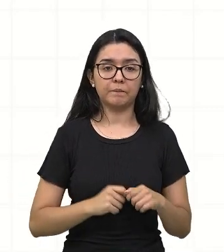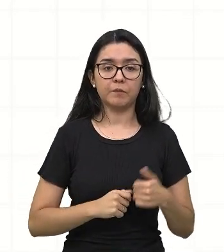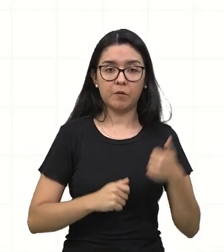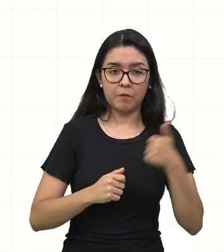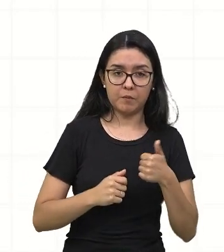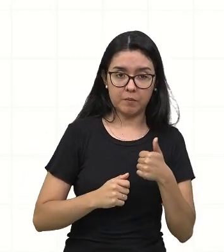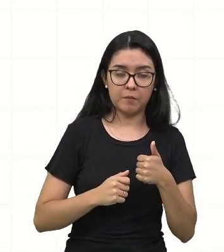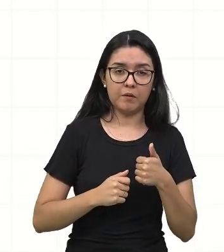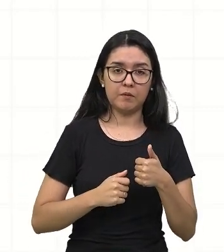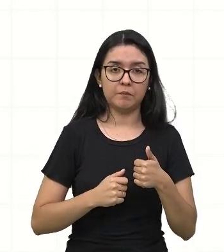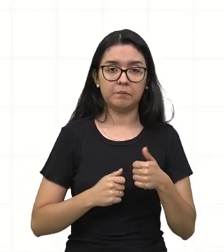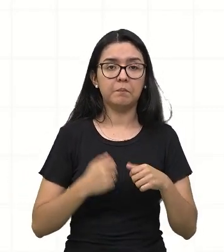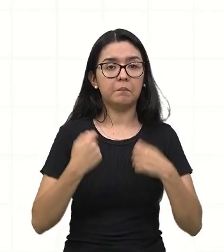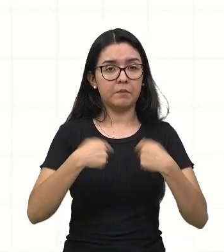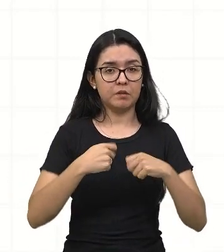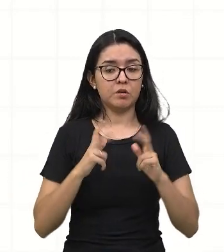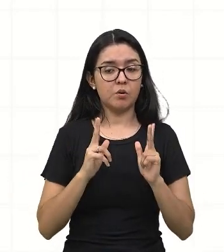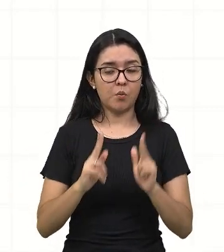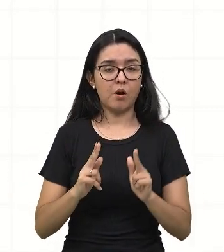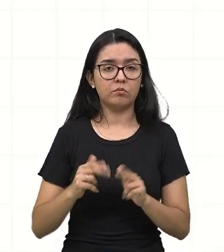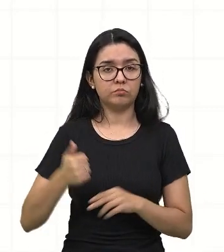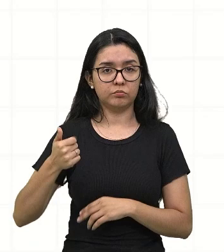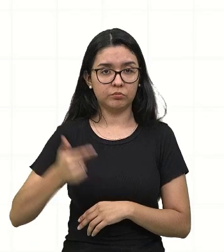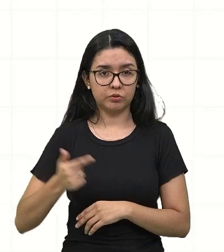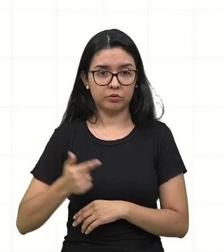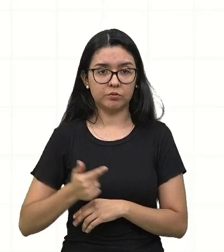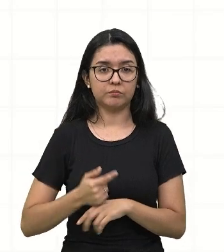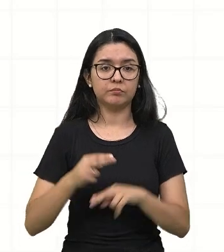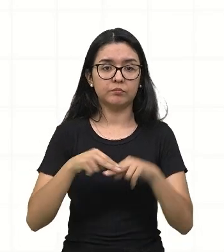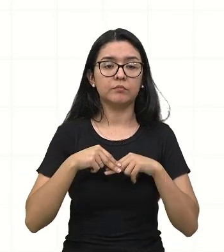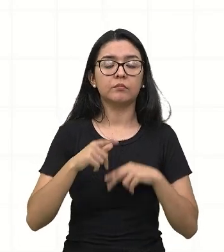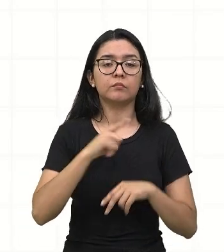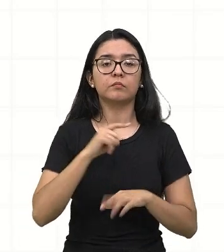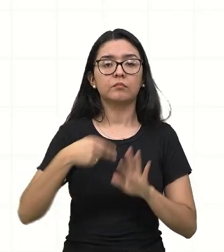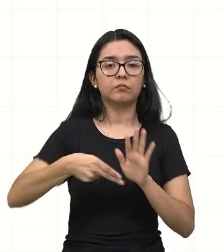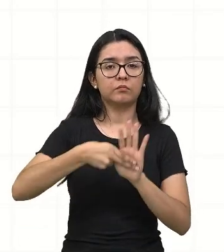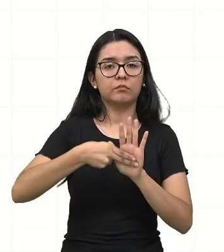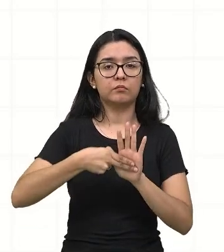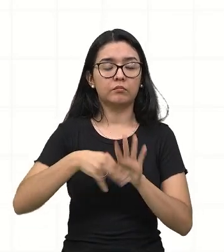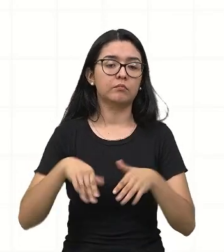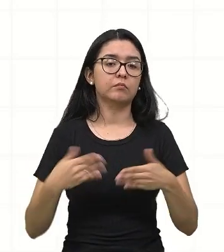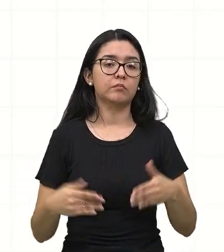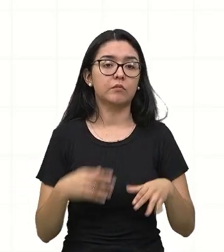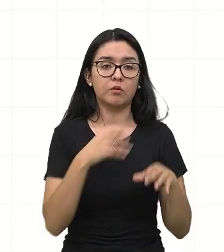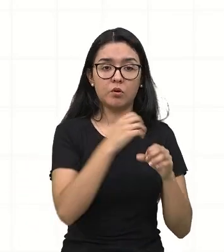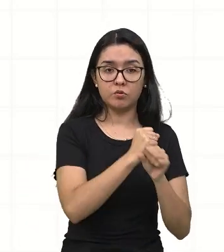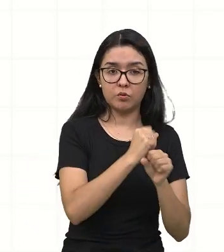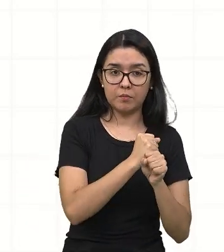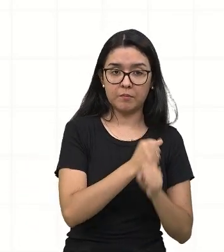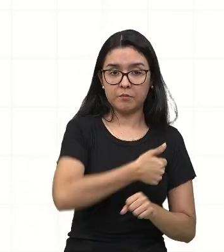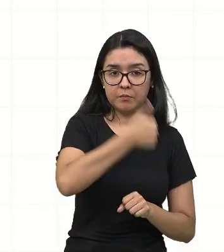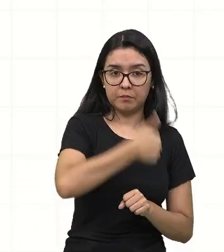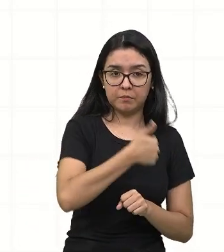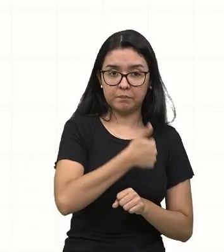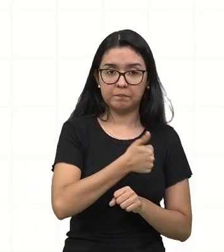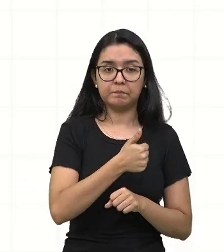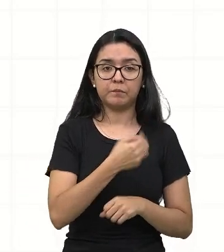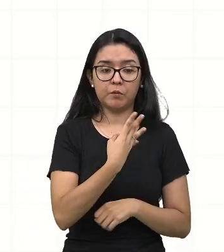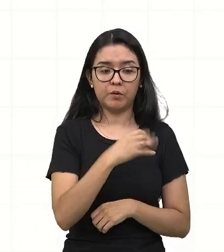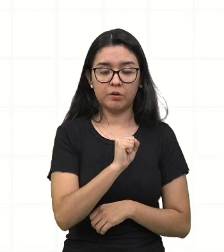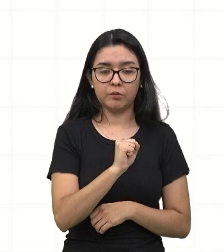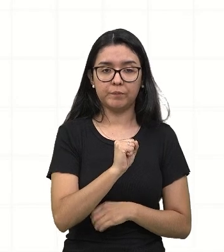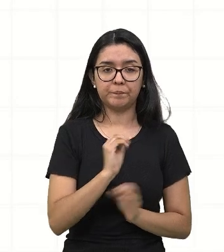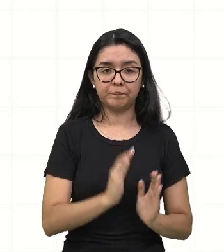seja exatamente igual ao outro membro, porque nós temos aqui um sinal de igualdade. Nós somamos o que nós tínhamos no primeiro membro, obtemos então